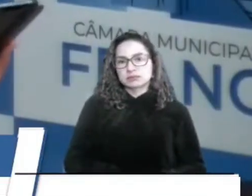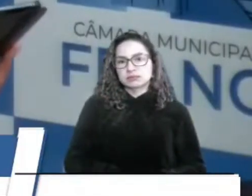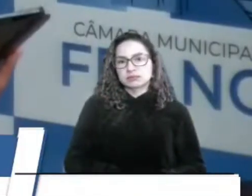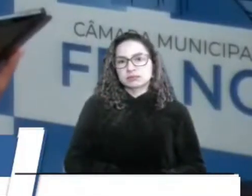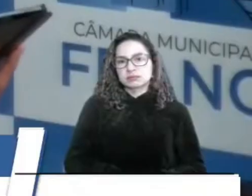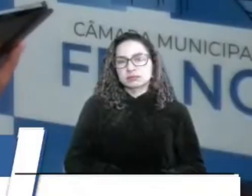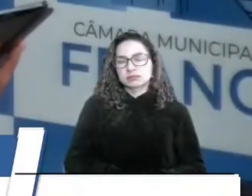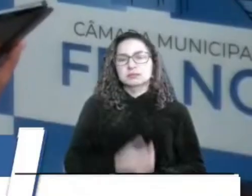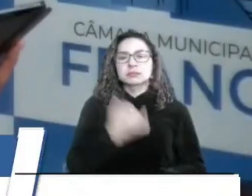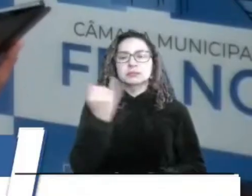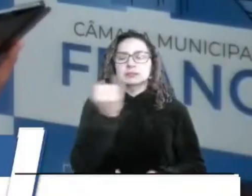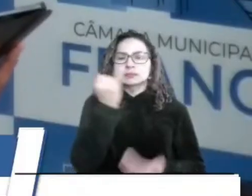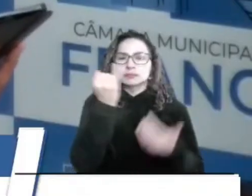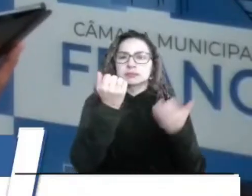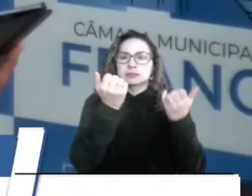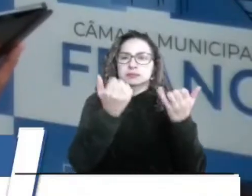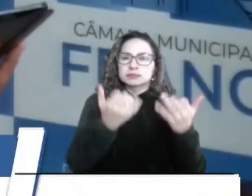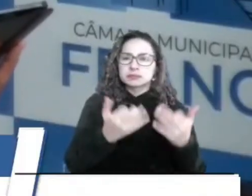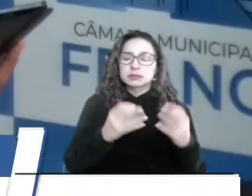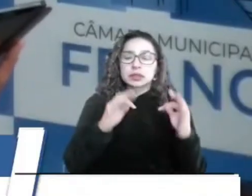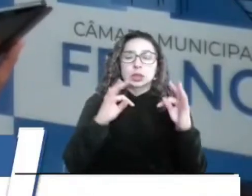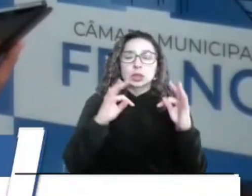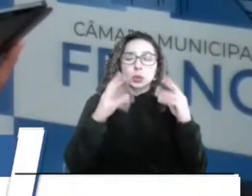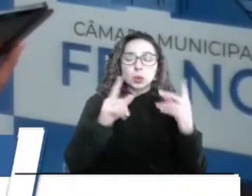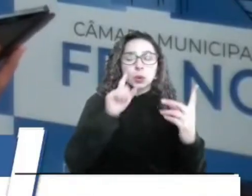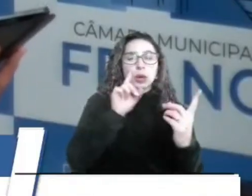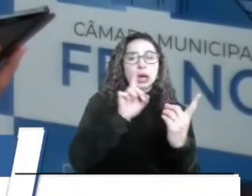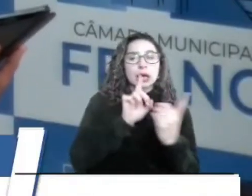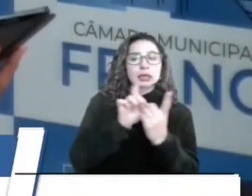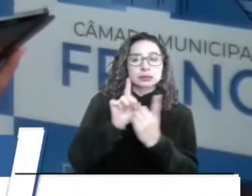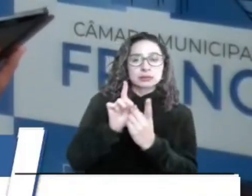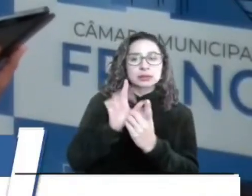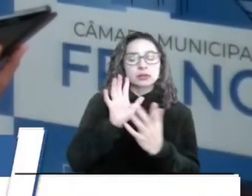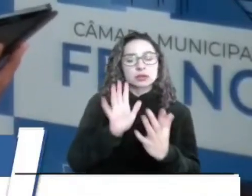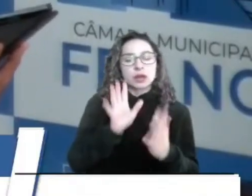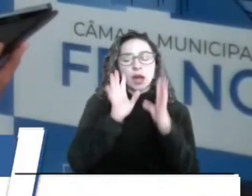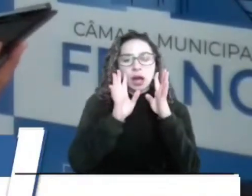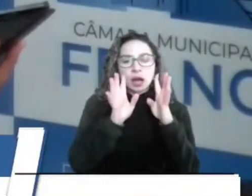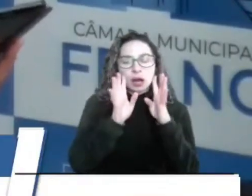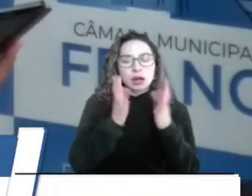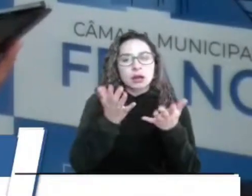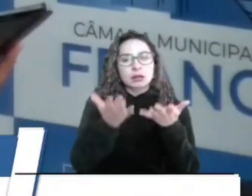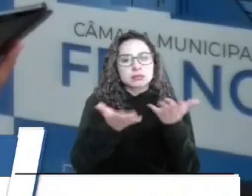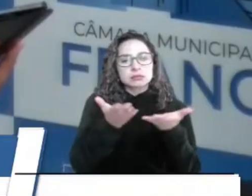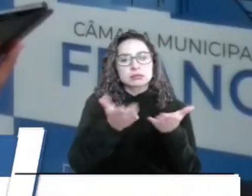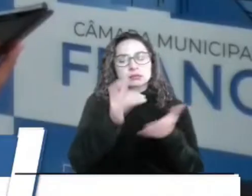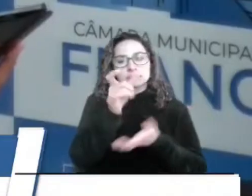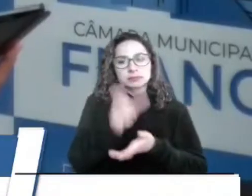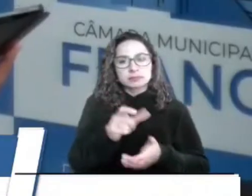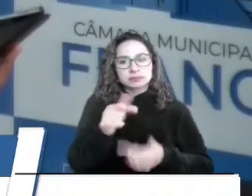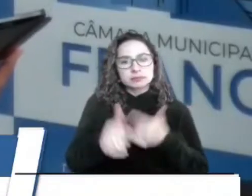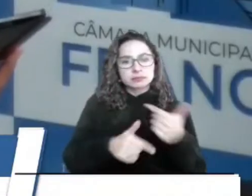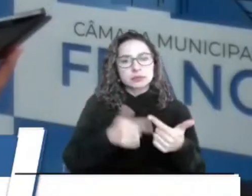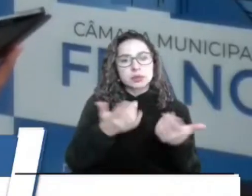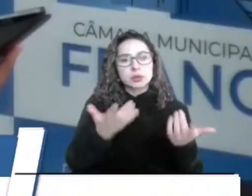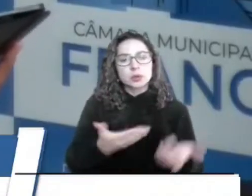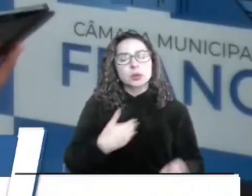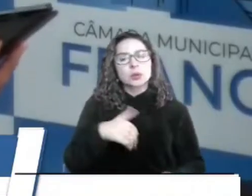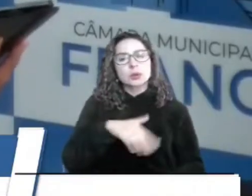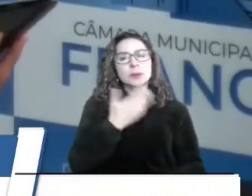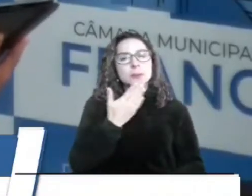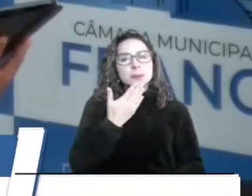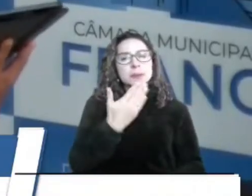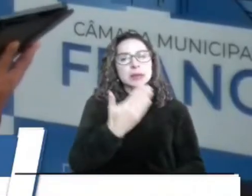Importante mencionar que todos os atendimentos foram prestados à servidora e estamos aqui hoje para pedir